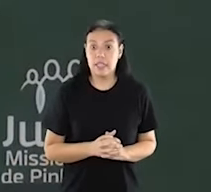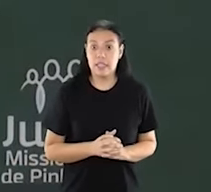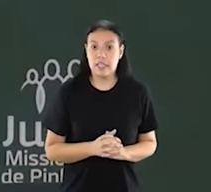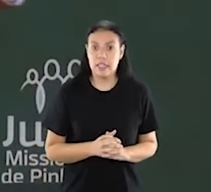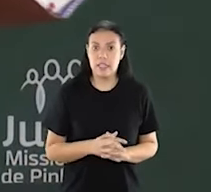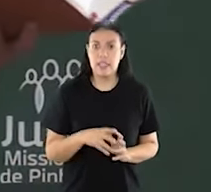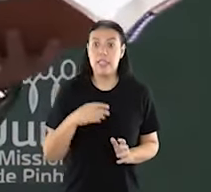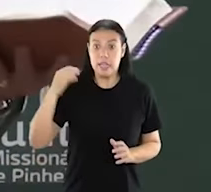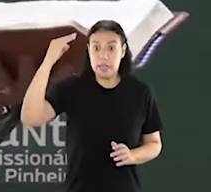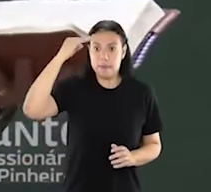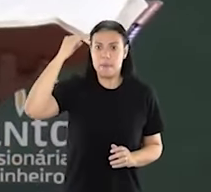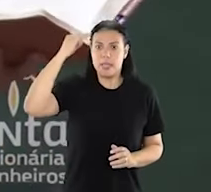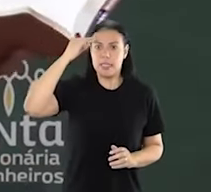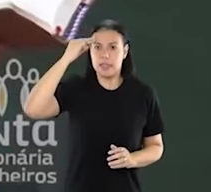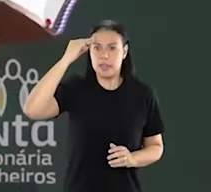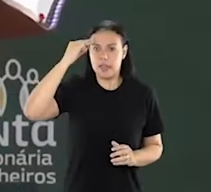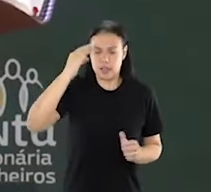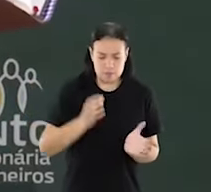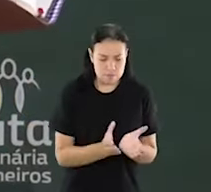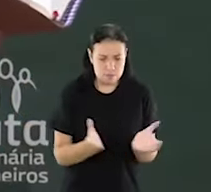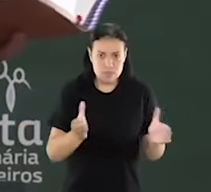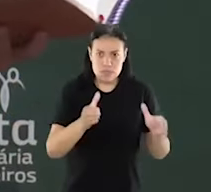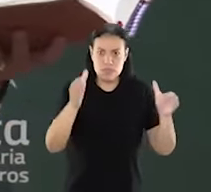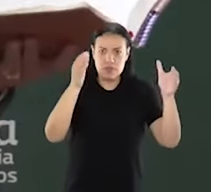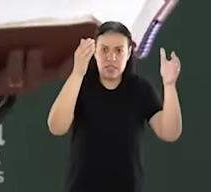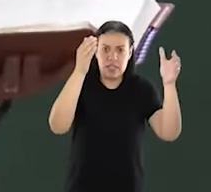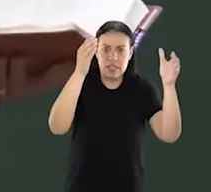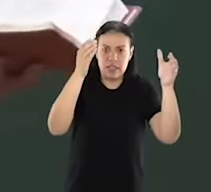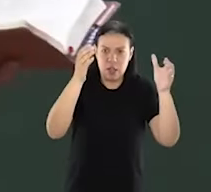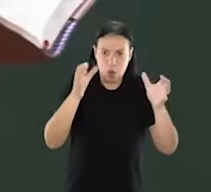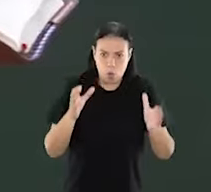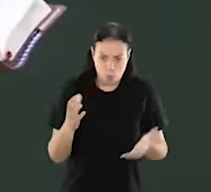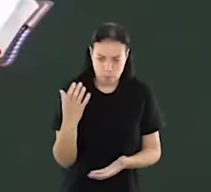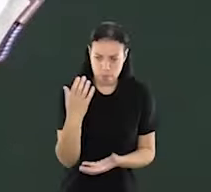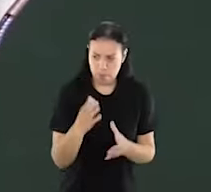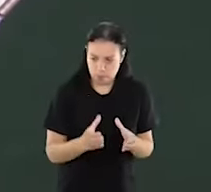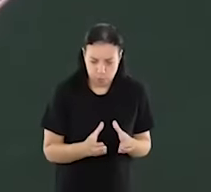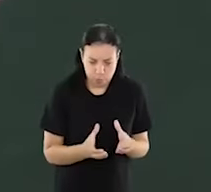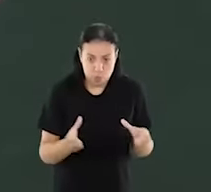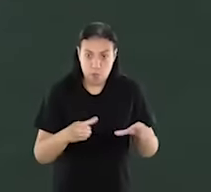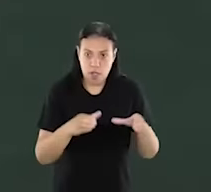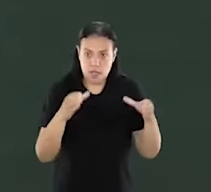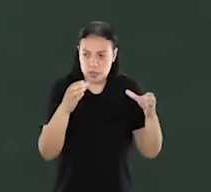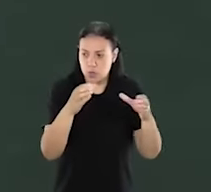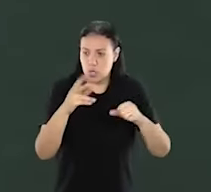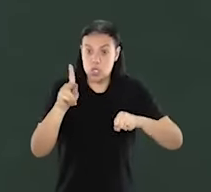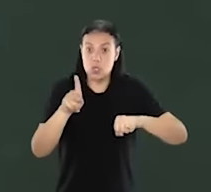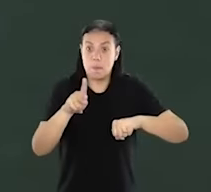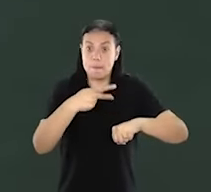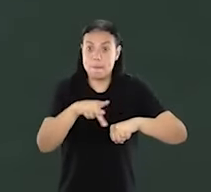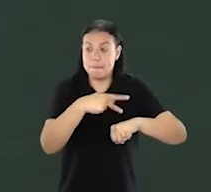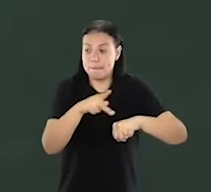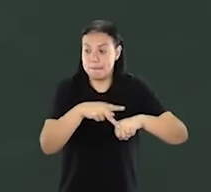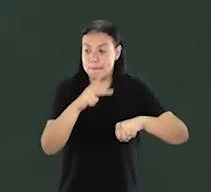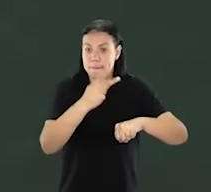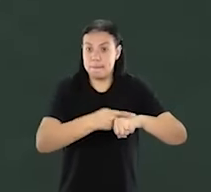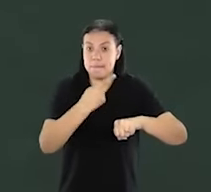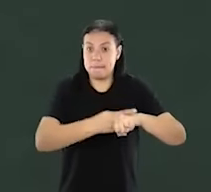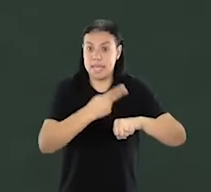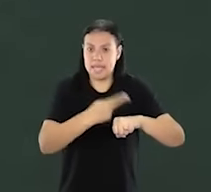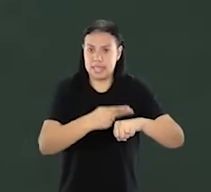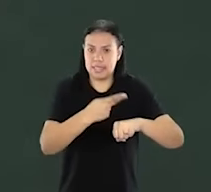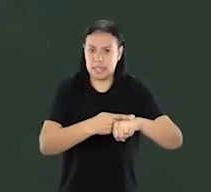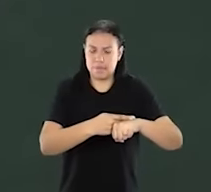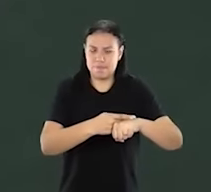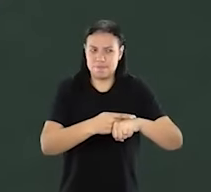de alabastro. Alabastro é uma pedra. É uma pedra ornamental, de cor branca, um